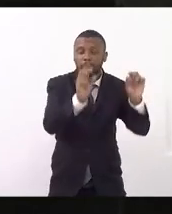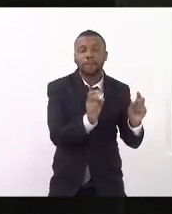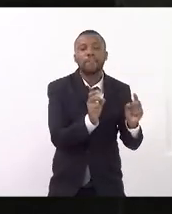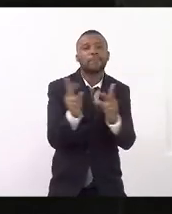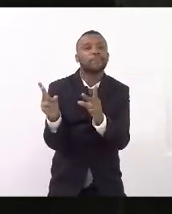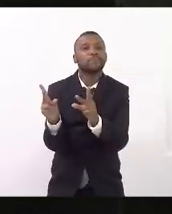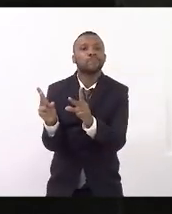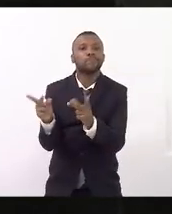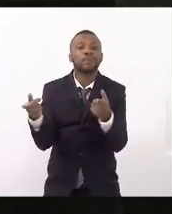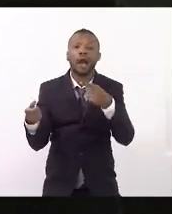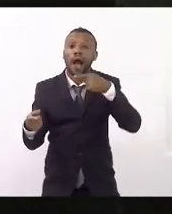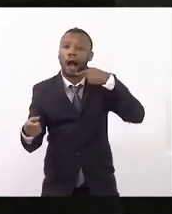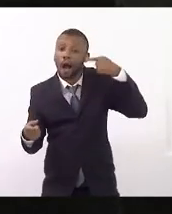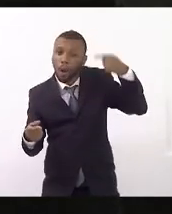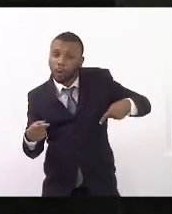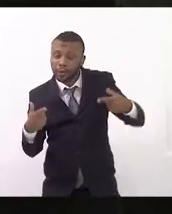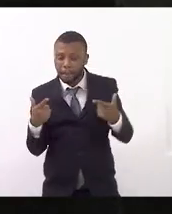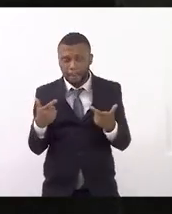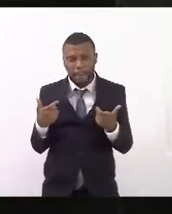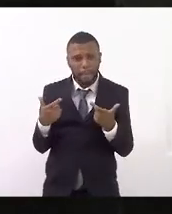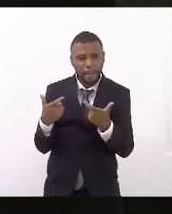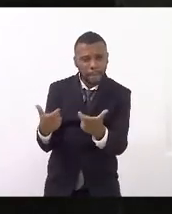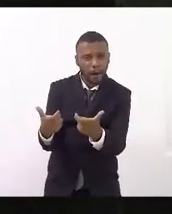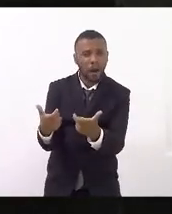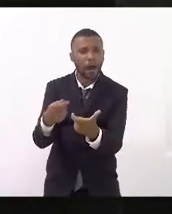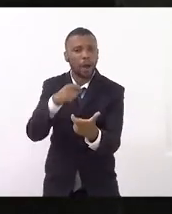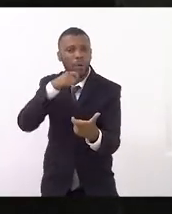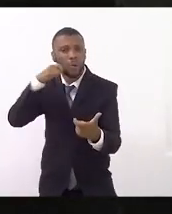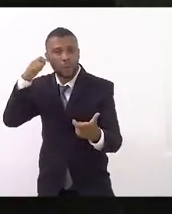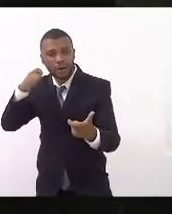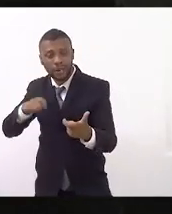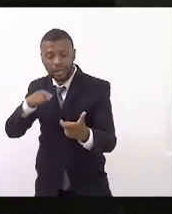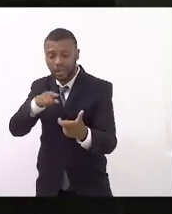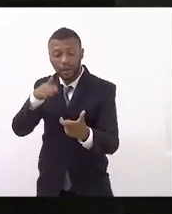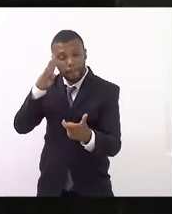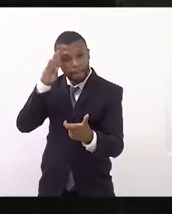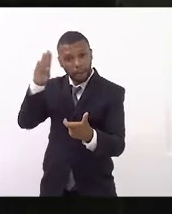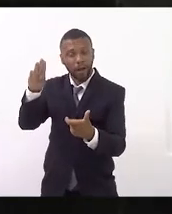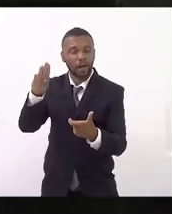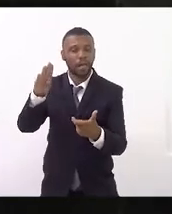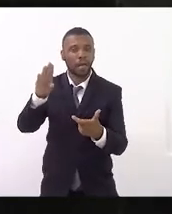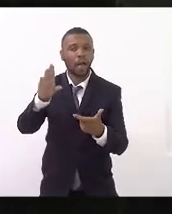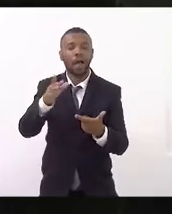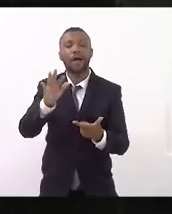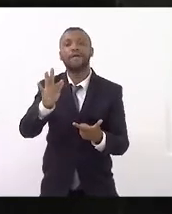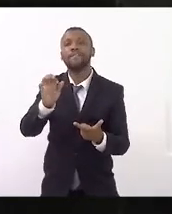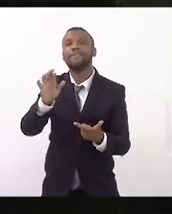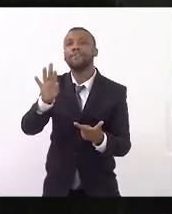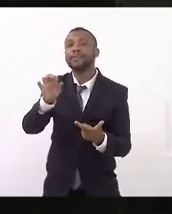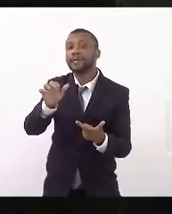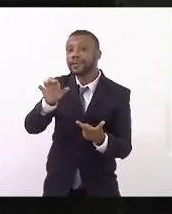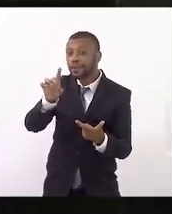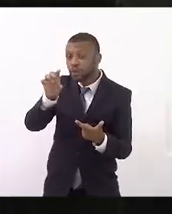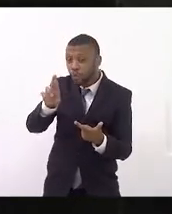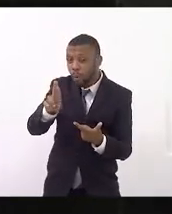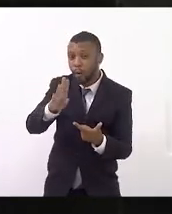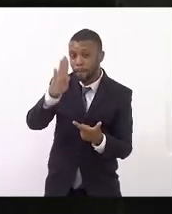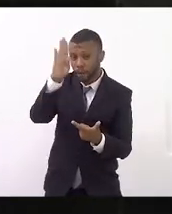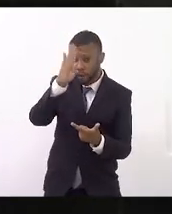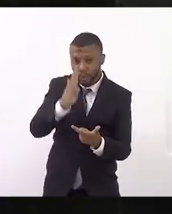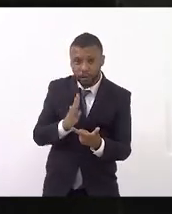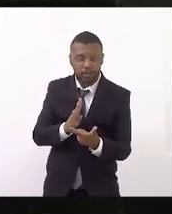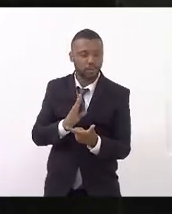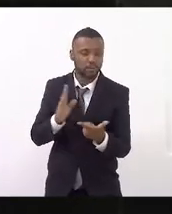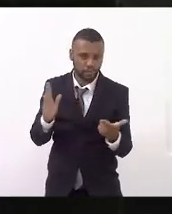em guerra com a Ucrânia, é o maior fornecedor de fertilizante para o país. Isso quer dizer que essa